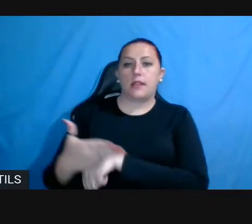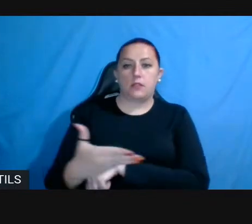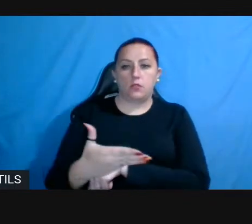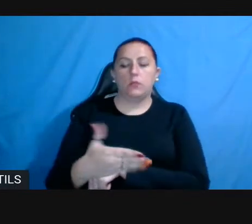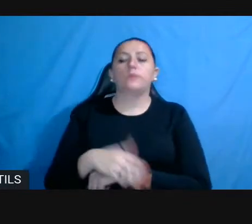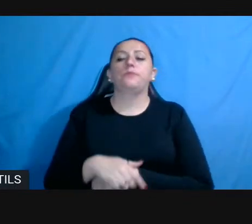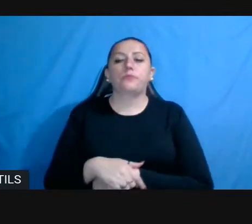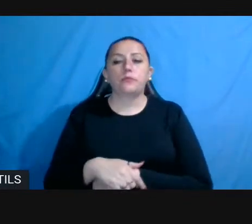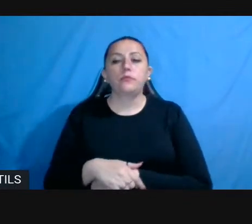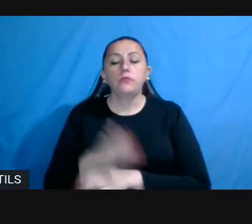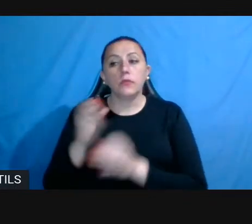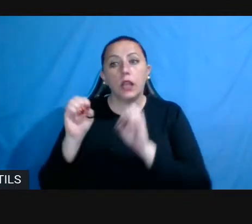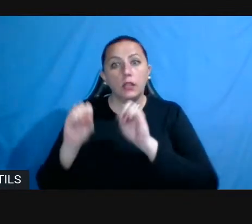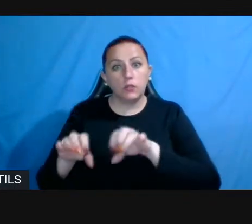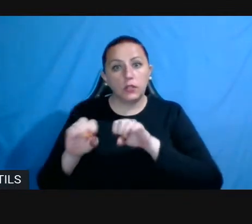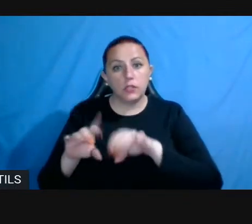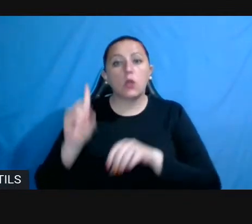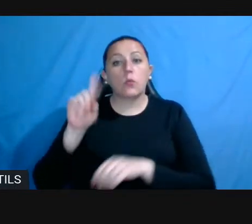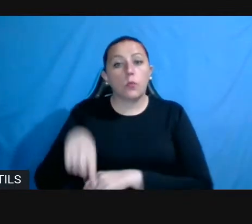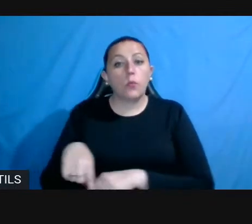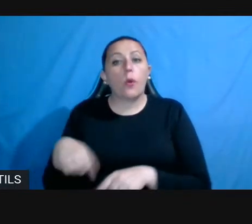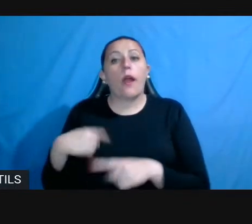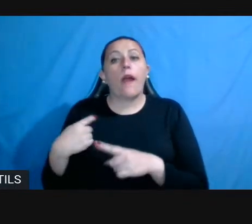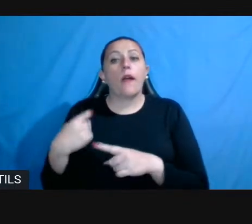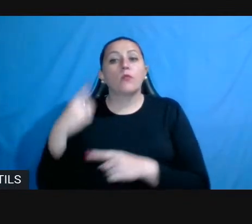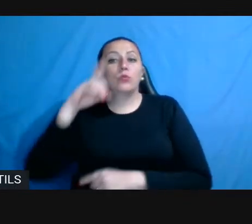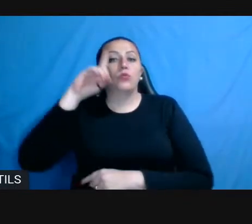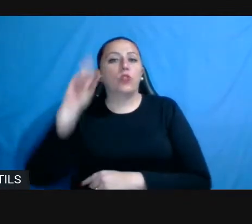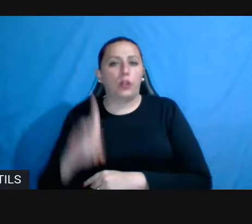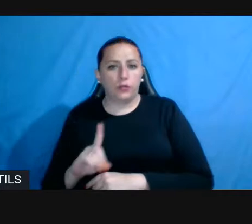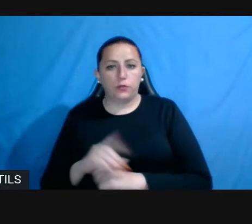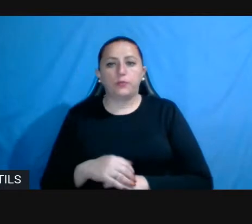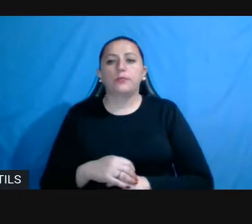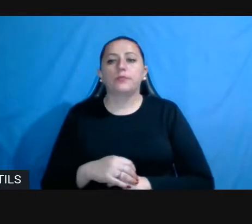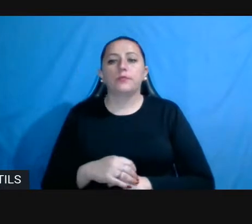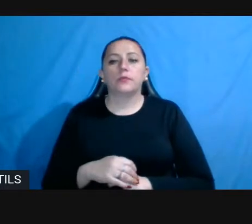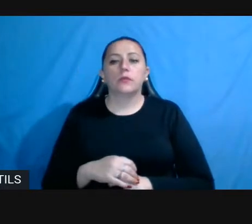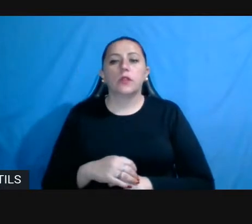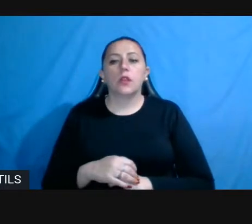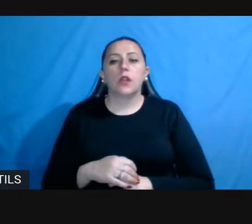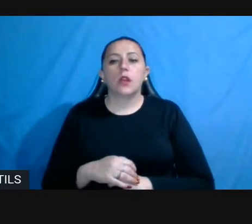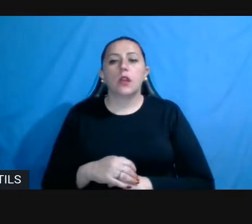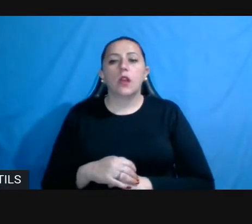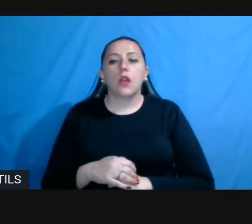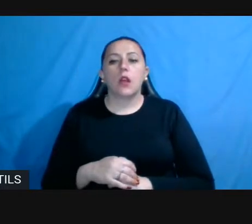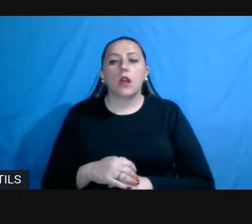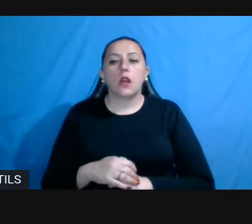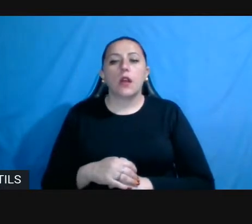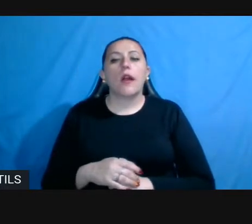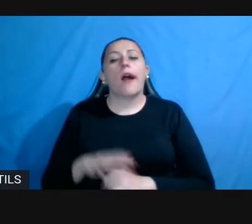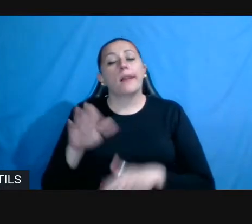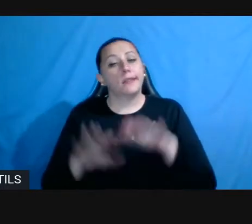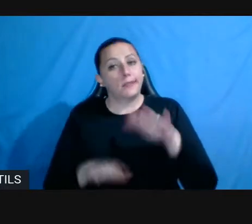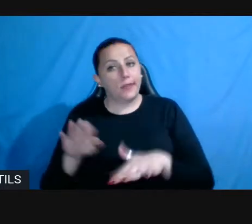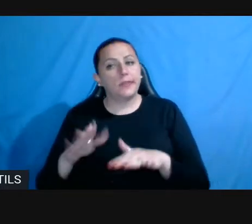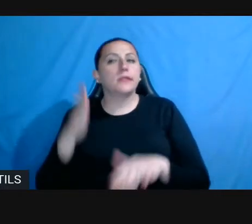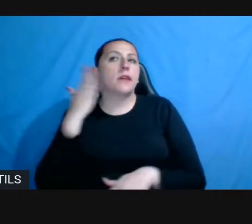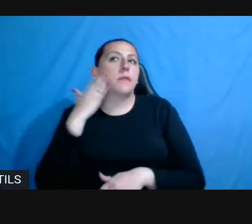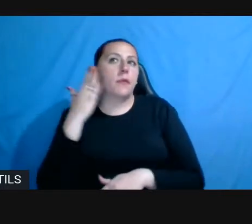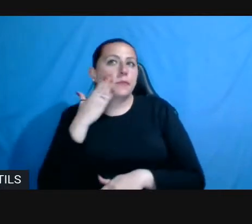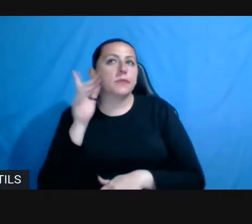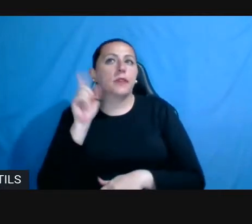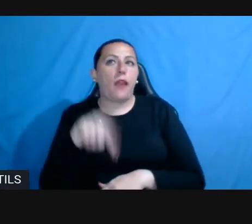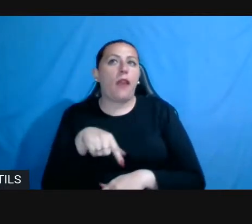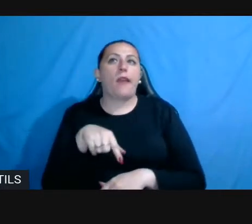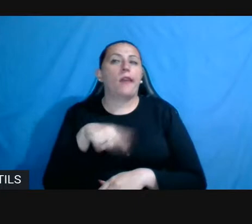acessar a educação, que é um direito, que muitas vezes foi negado, né? Sabemos as dificuldades até